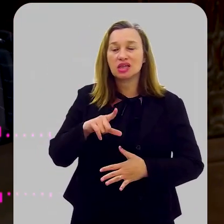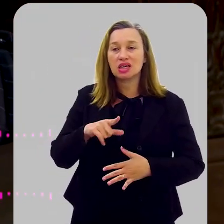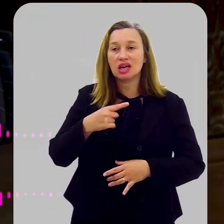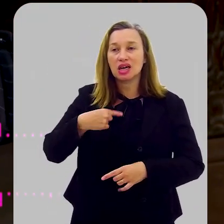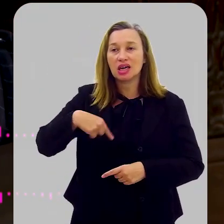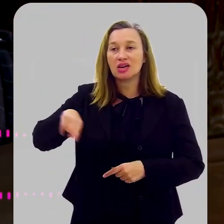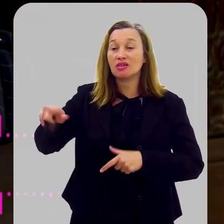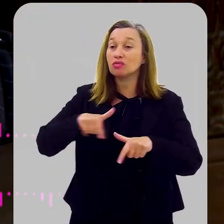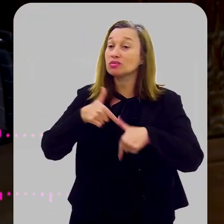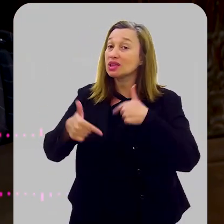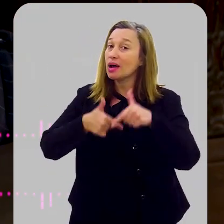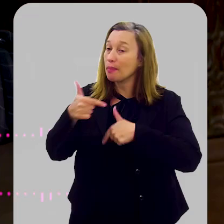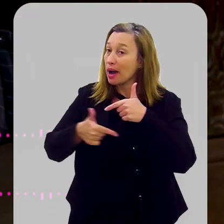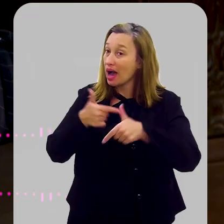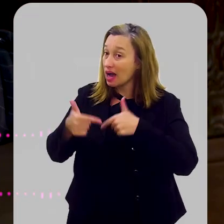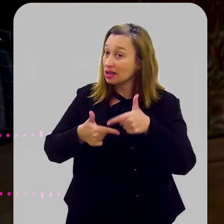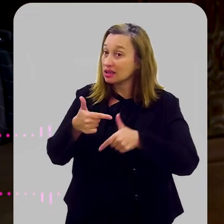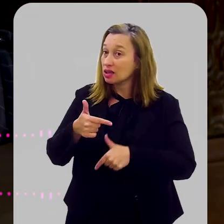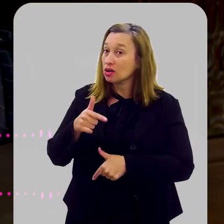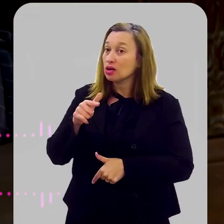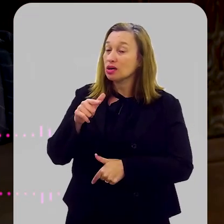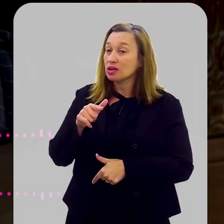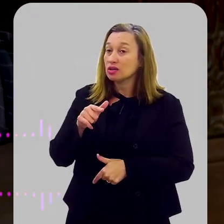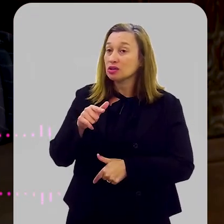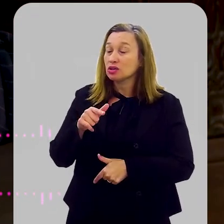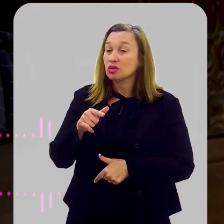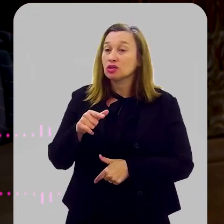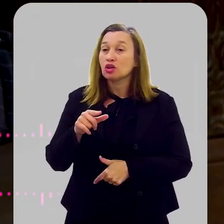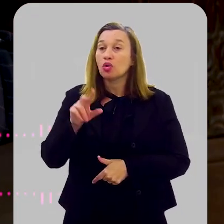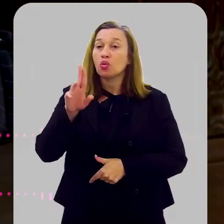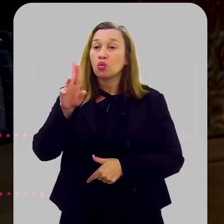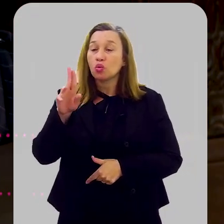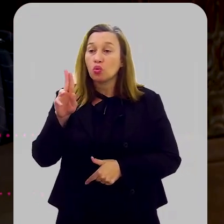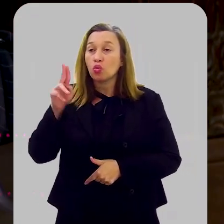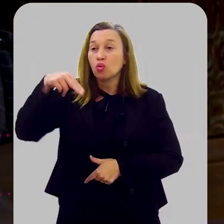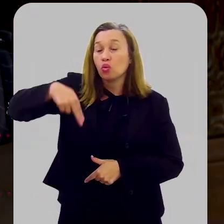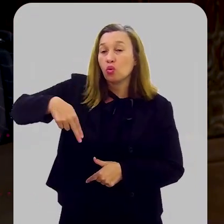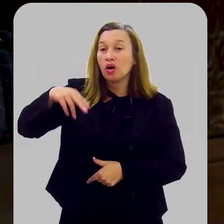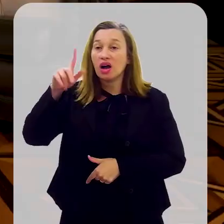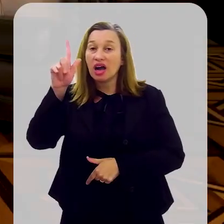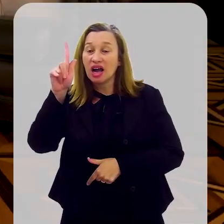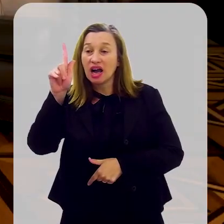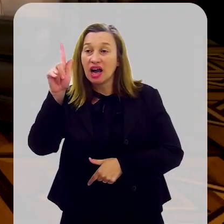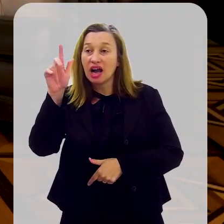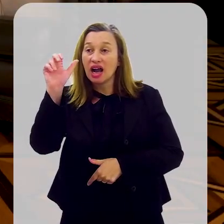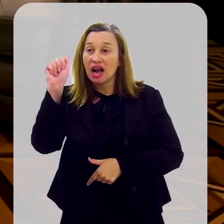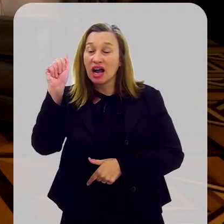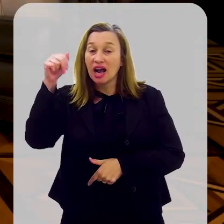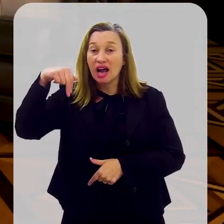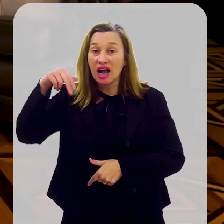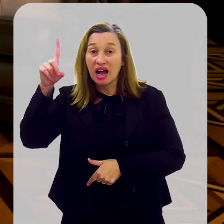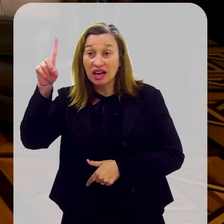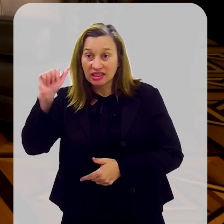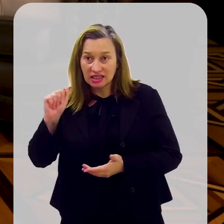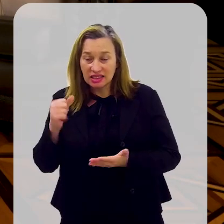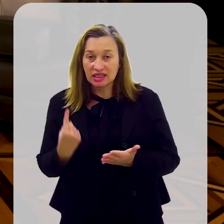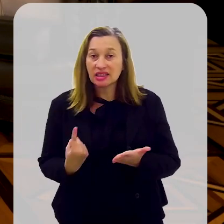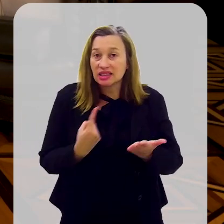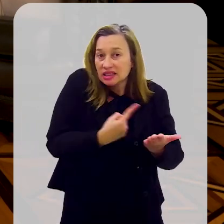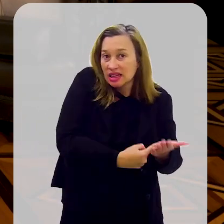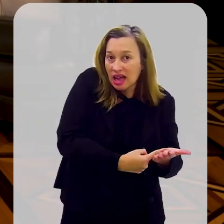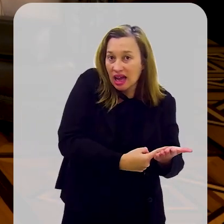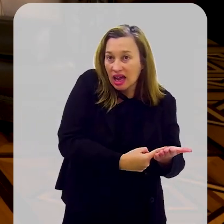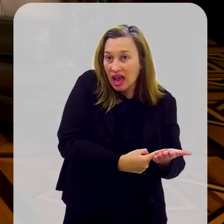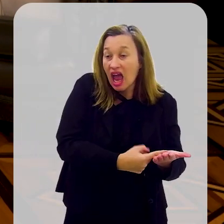vá numa caravana missionária para Uganda. Vou para Uganda? No próximo ano. Uganda também é legal. Eu já estive